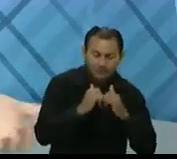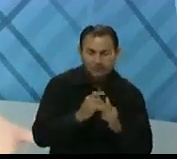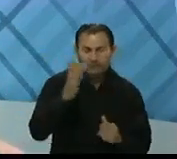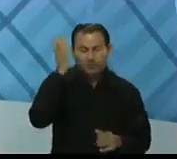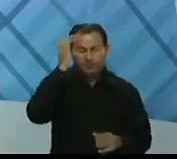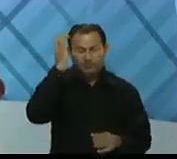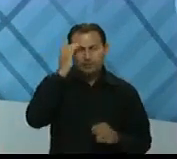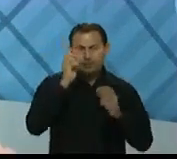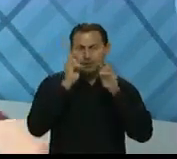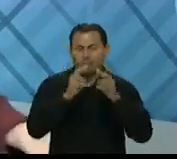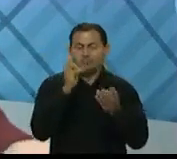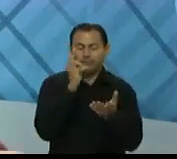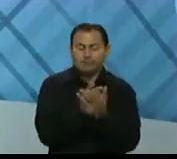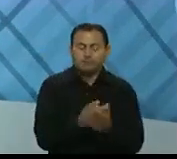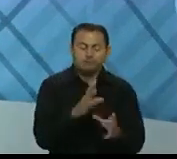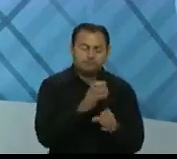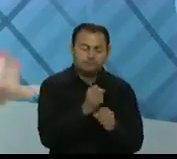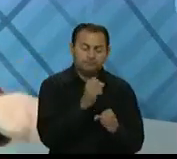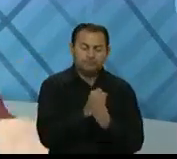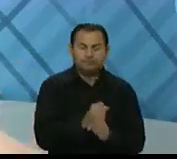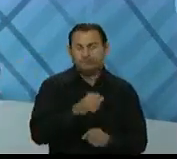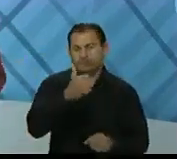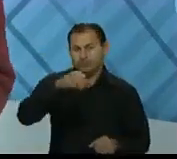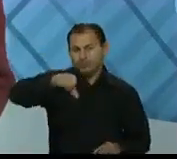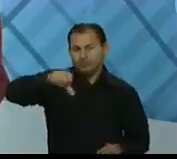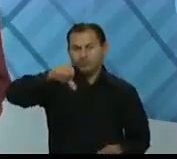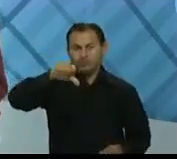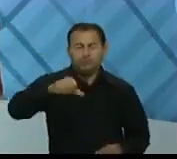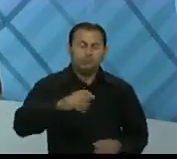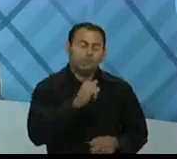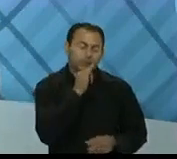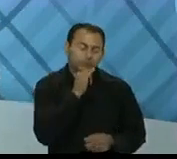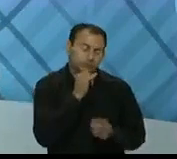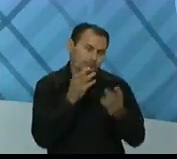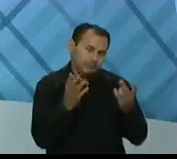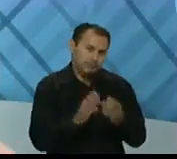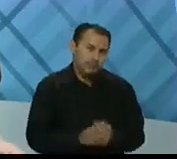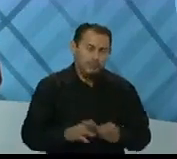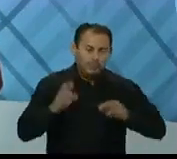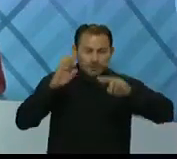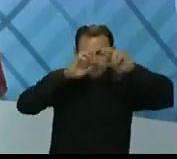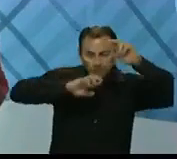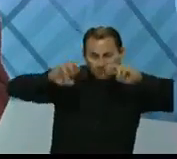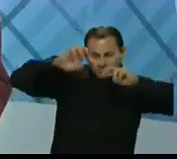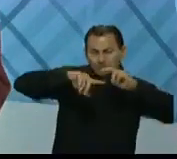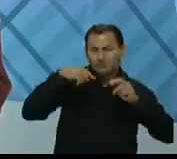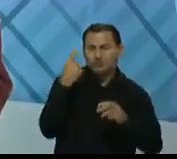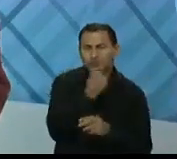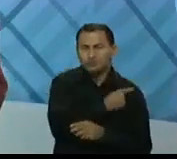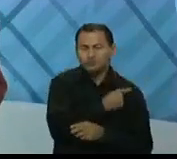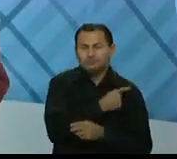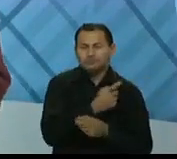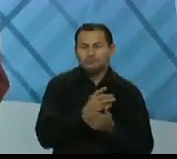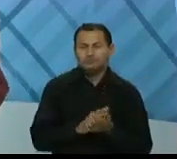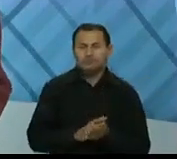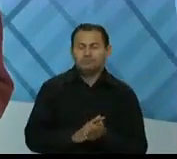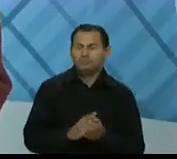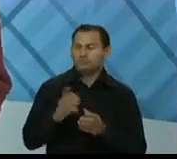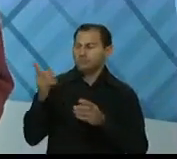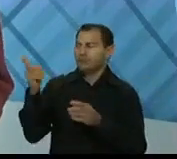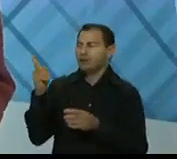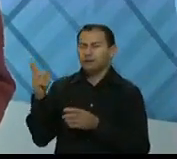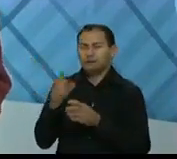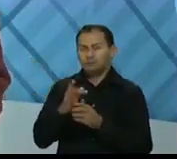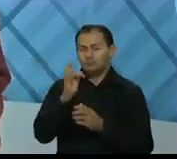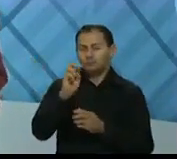fórmula. Veja que seria o mesmo se calculássemos com 1999, por exemplo. Analisando a situação, nós ali na